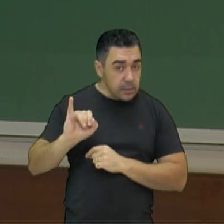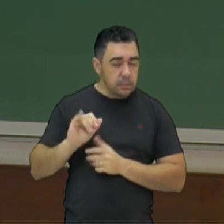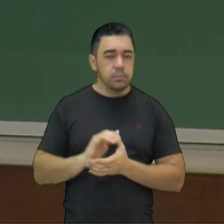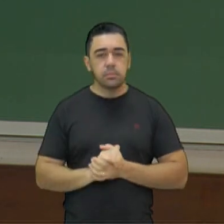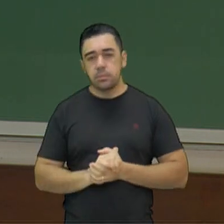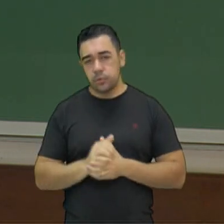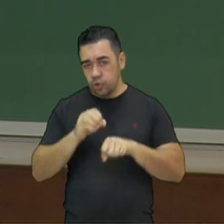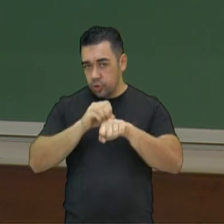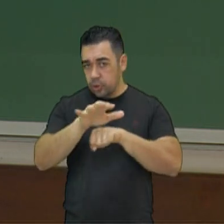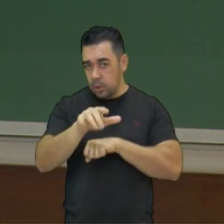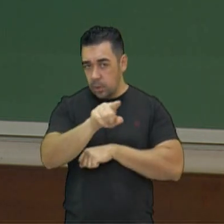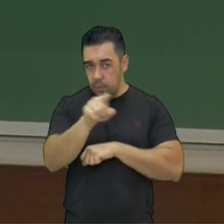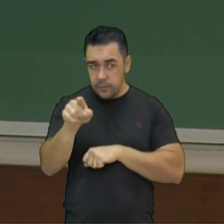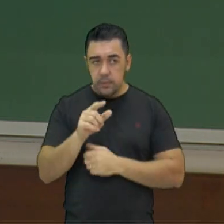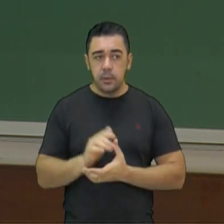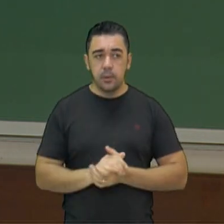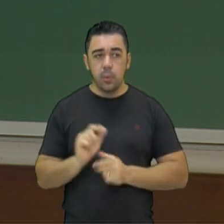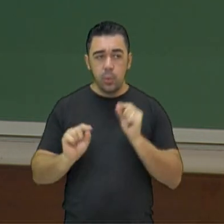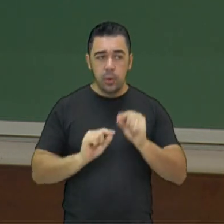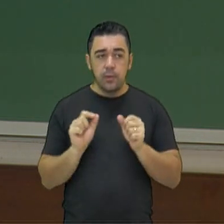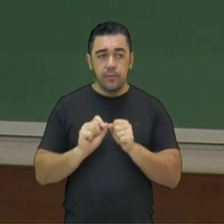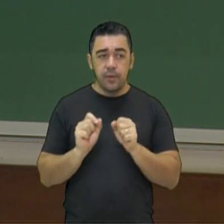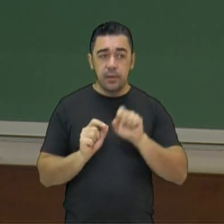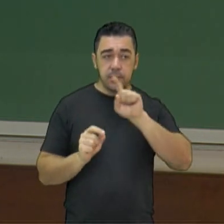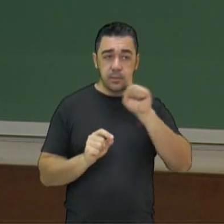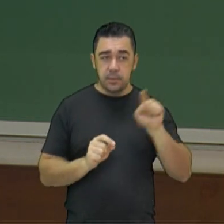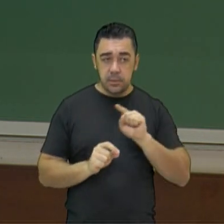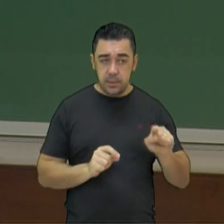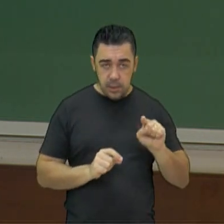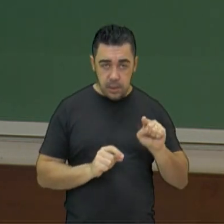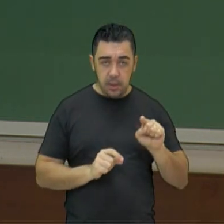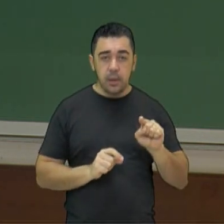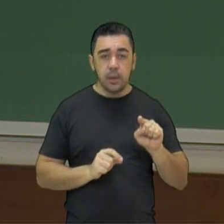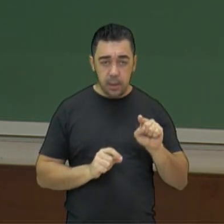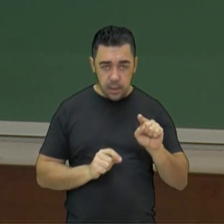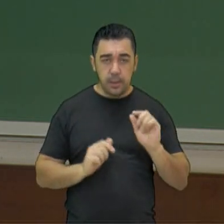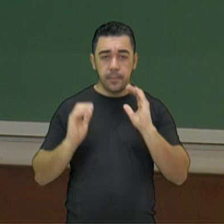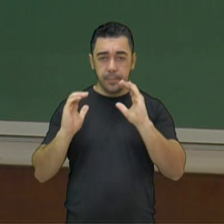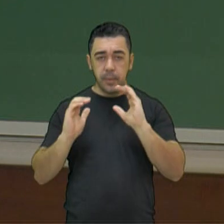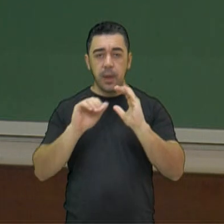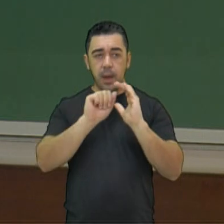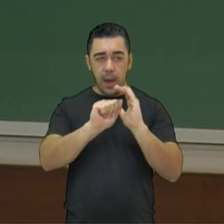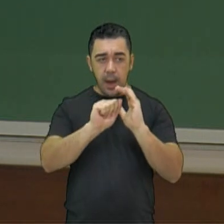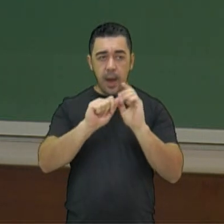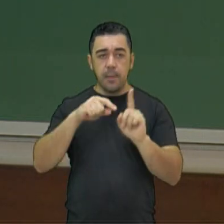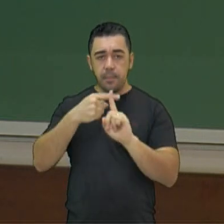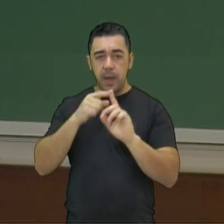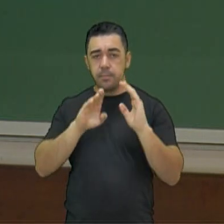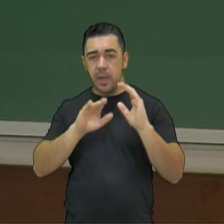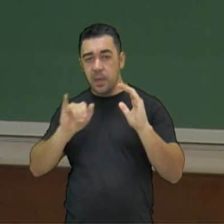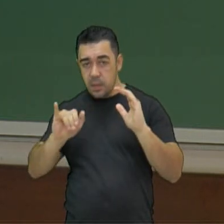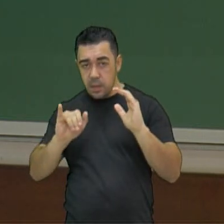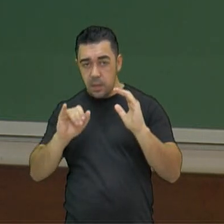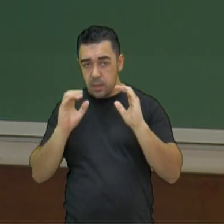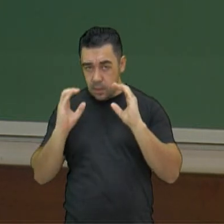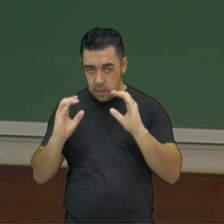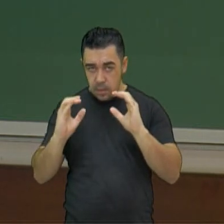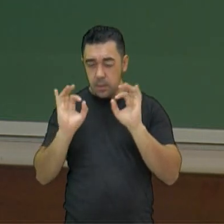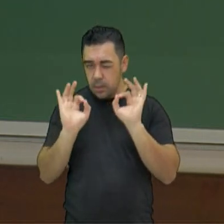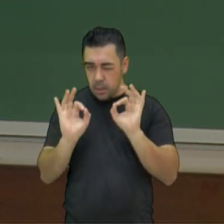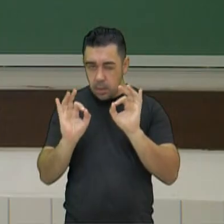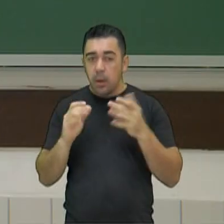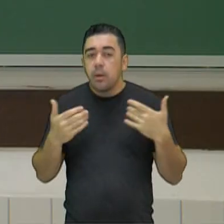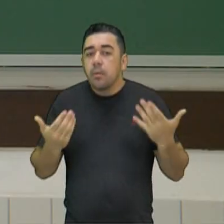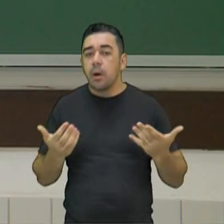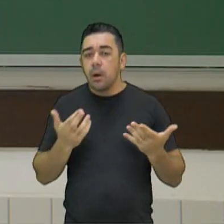eu deixo a dica, né, de que você considera um número complexo z igual a mais bi. Quais